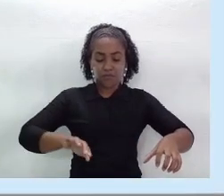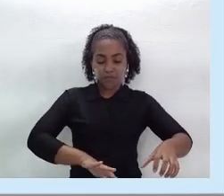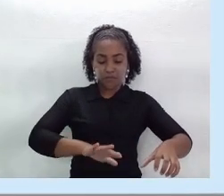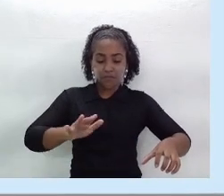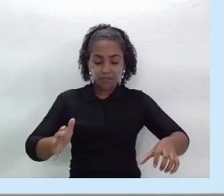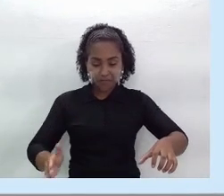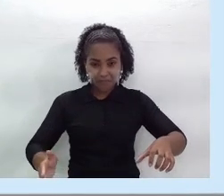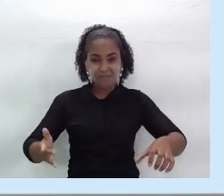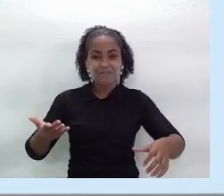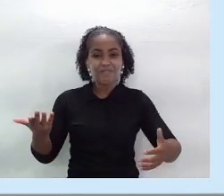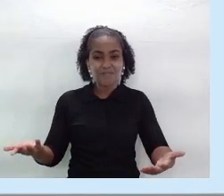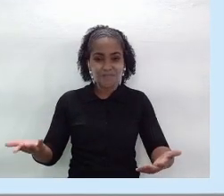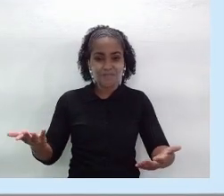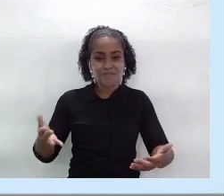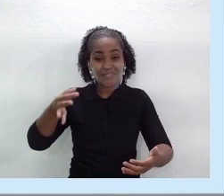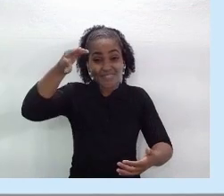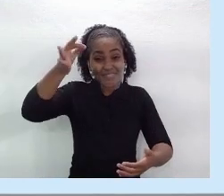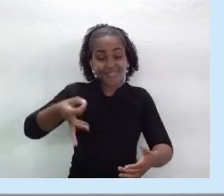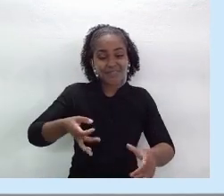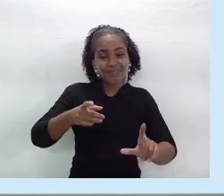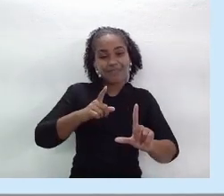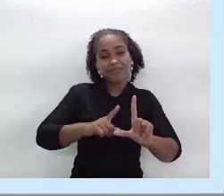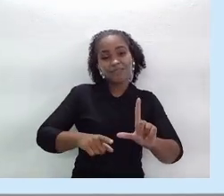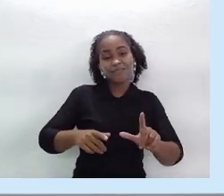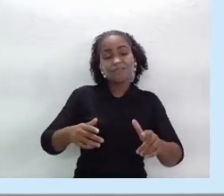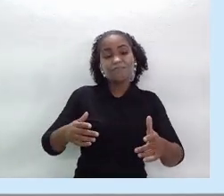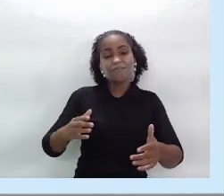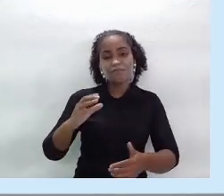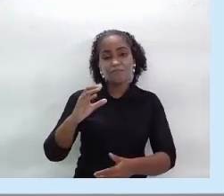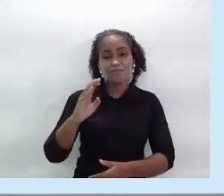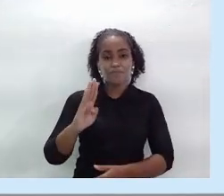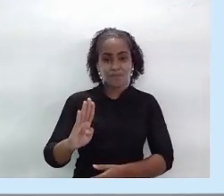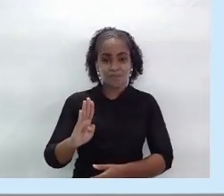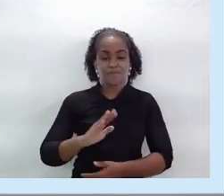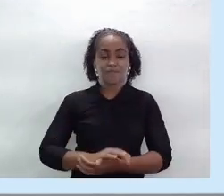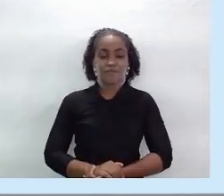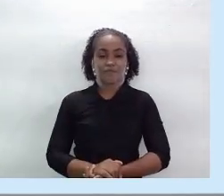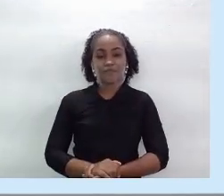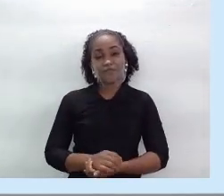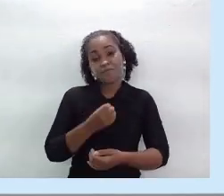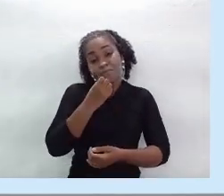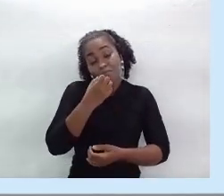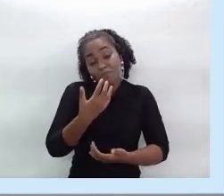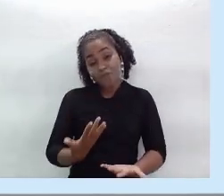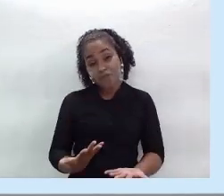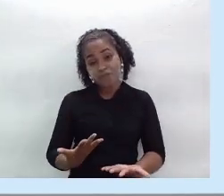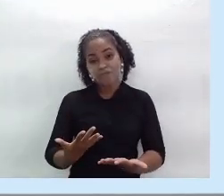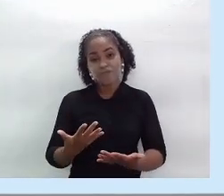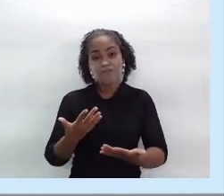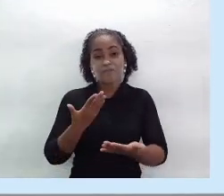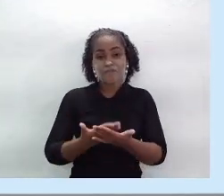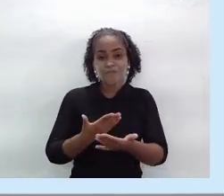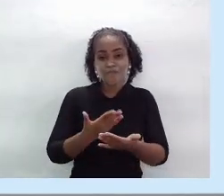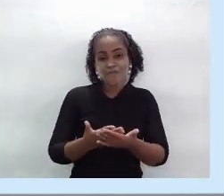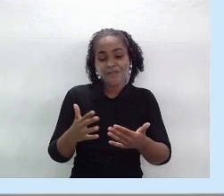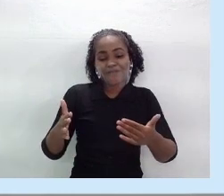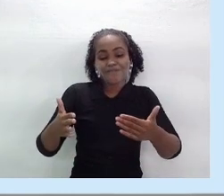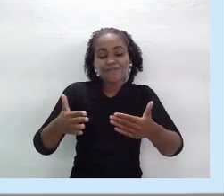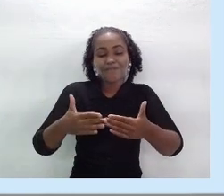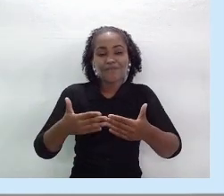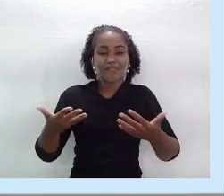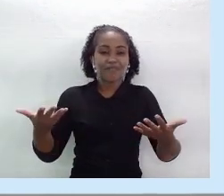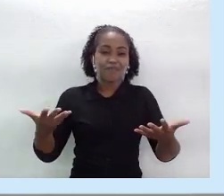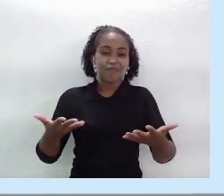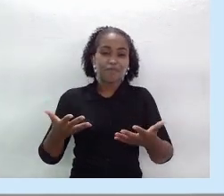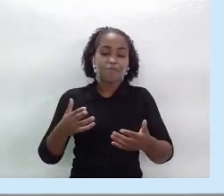Ou seja, a alternativa correta é a letra B. Bom, pessoal, a minha aula ela vai ficando por aqui.